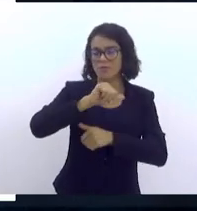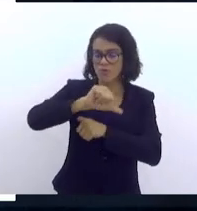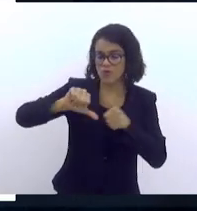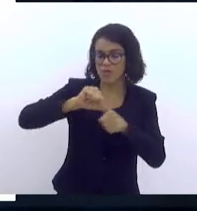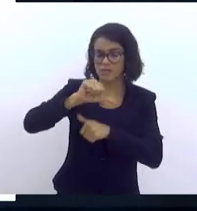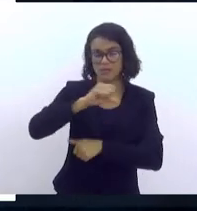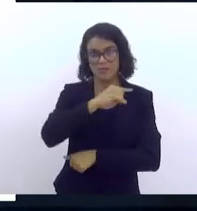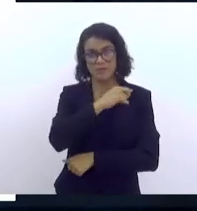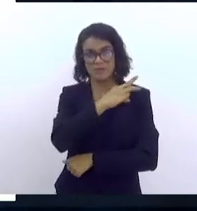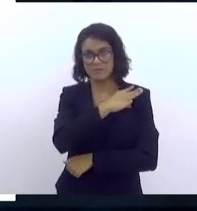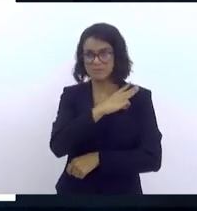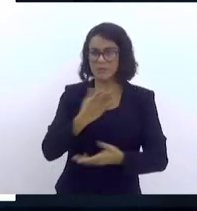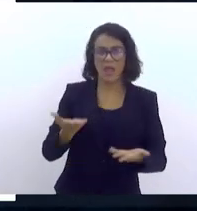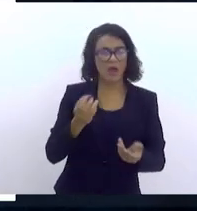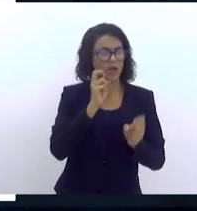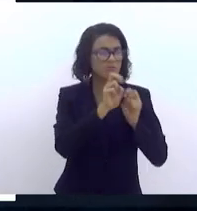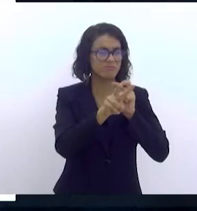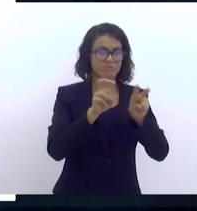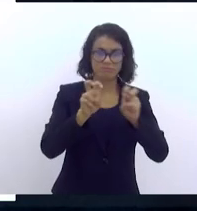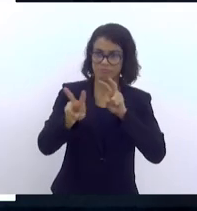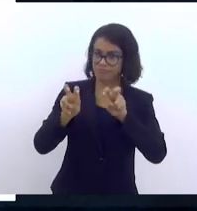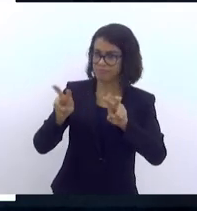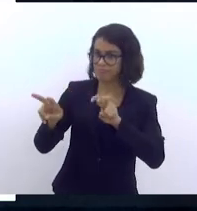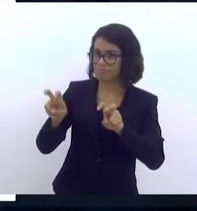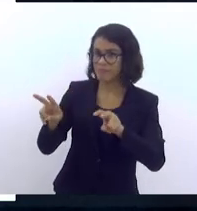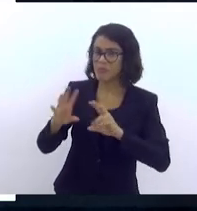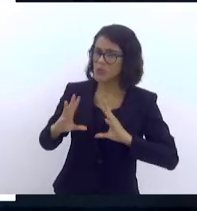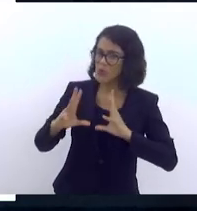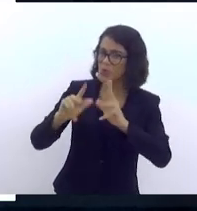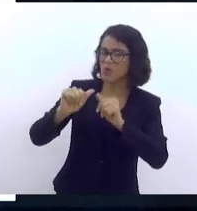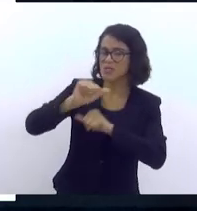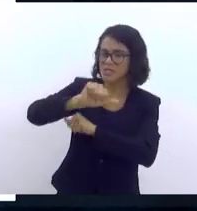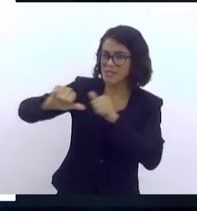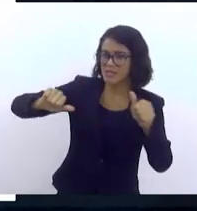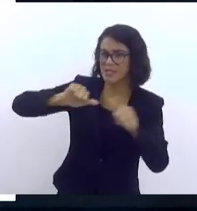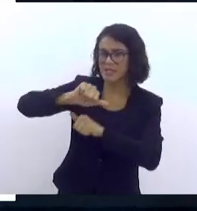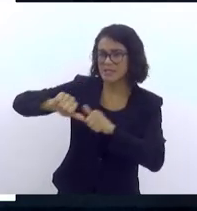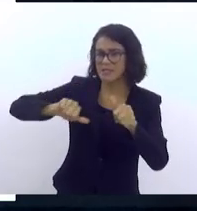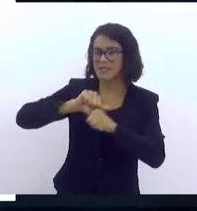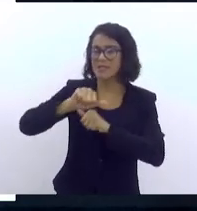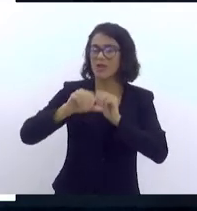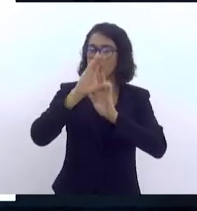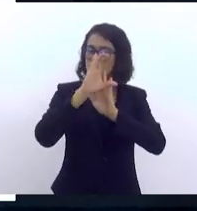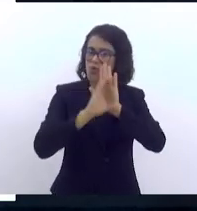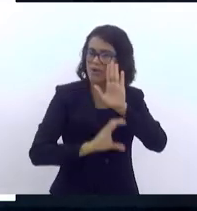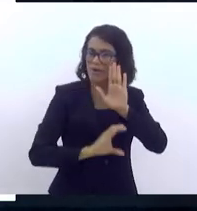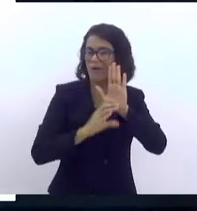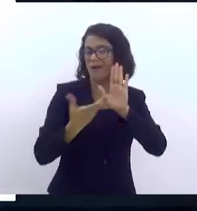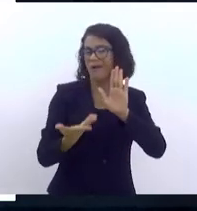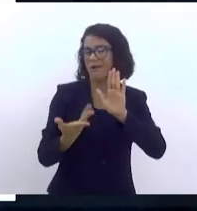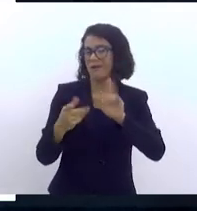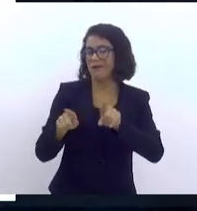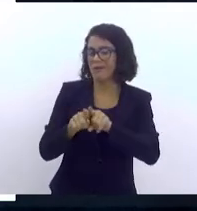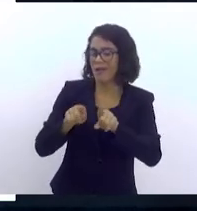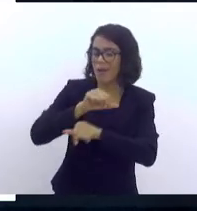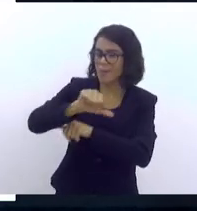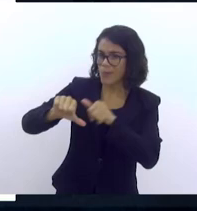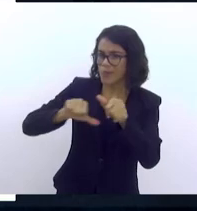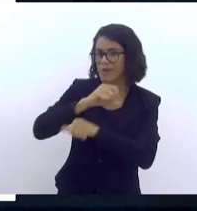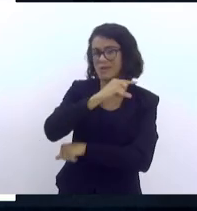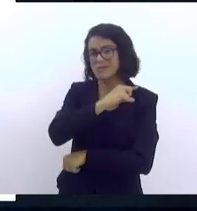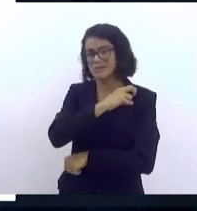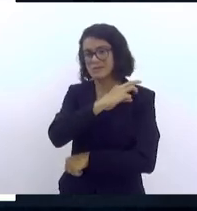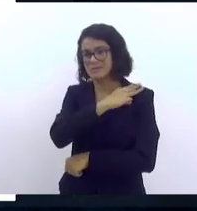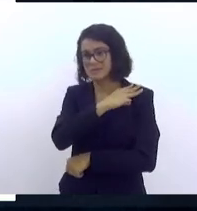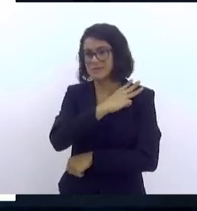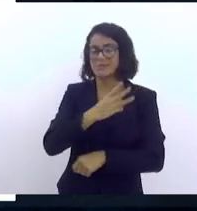médio e o que a gente está vendo acontecer todas essas reformas a base Nacional comum curricular a reforma do ensino médio